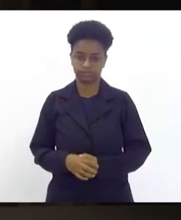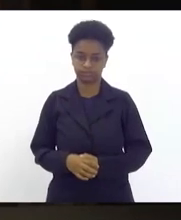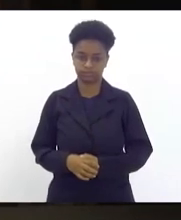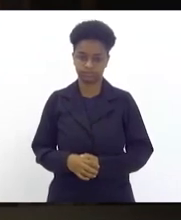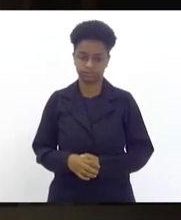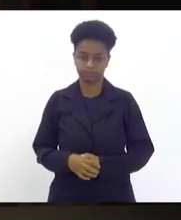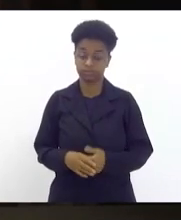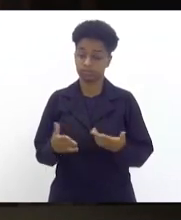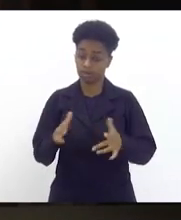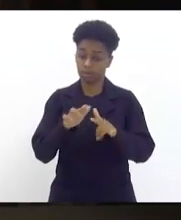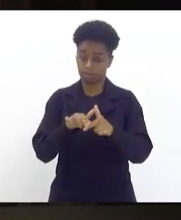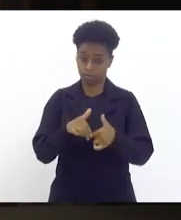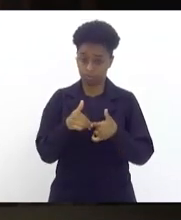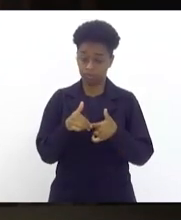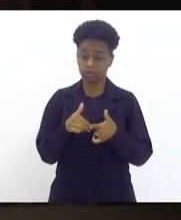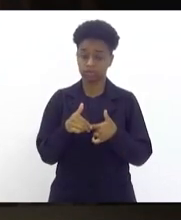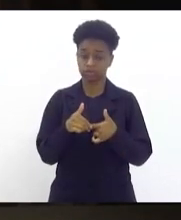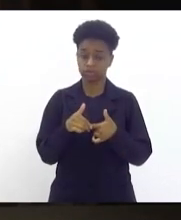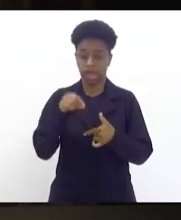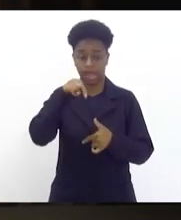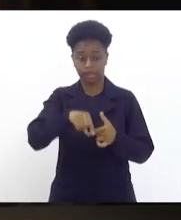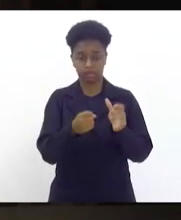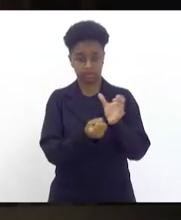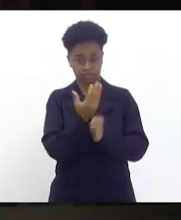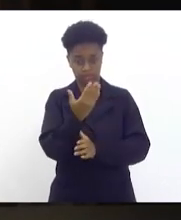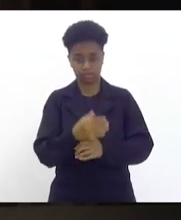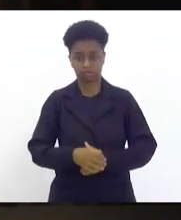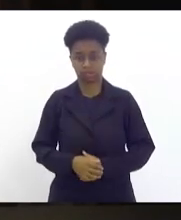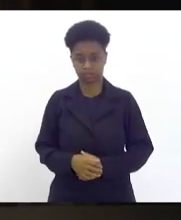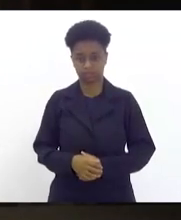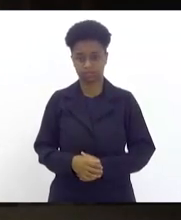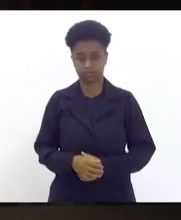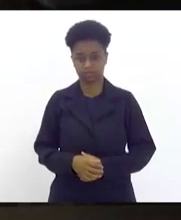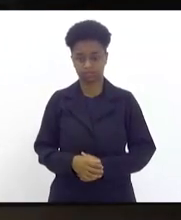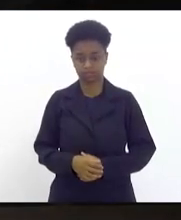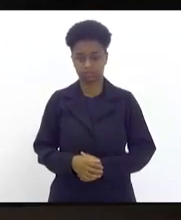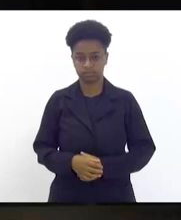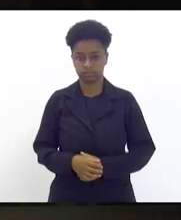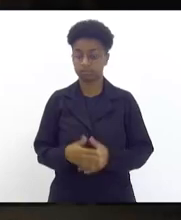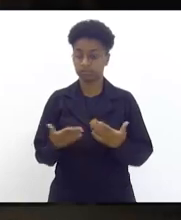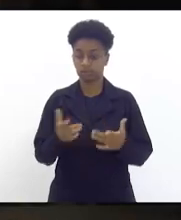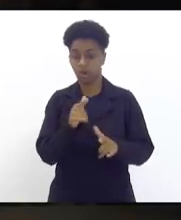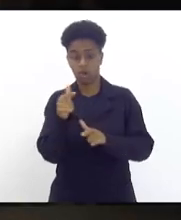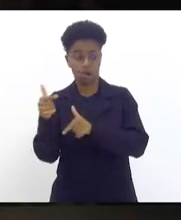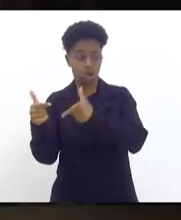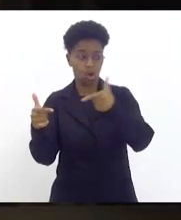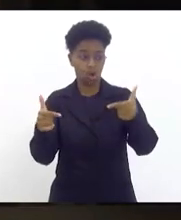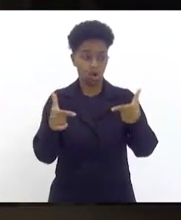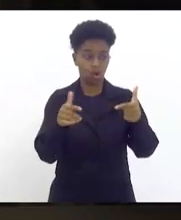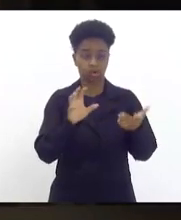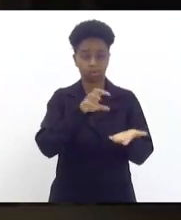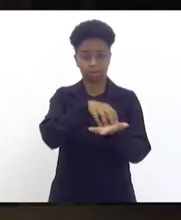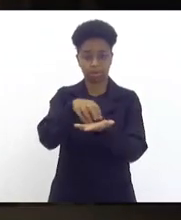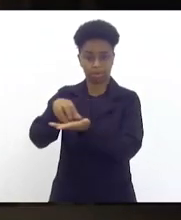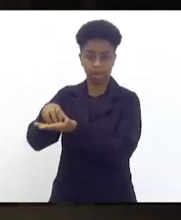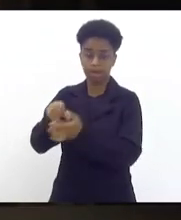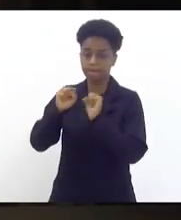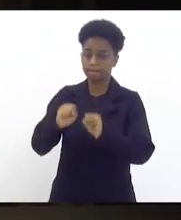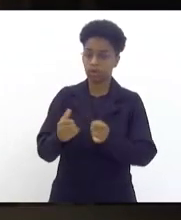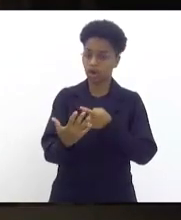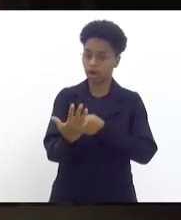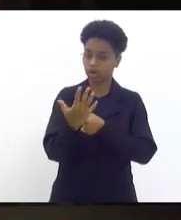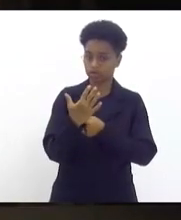é para isso que essa casa é criada e todos os outros órgãos que pode nos ajudar que estamos